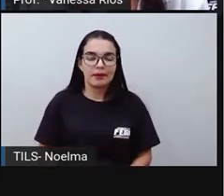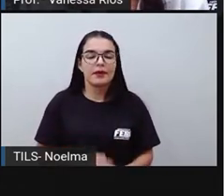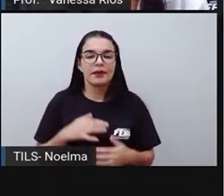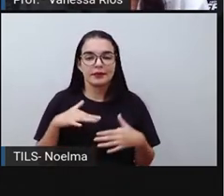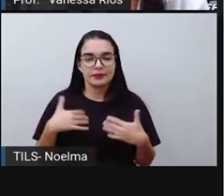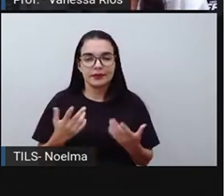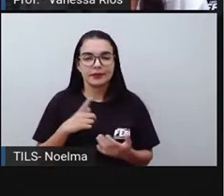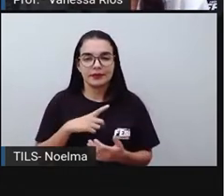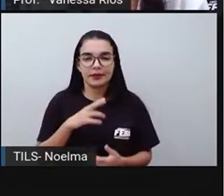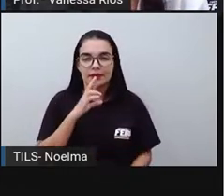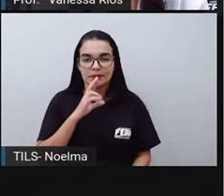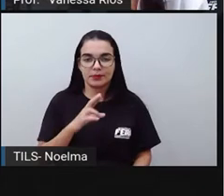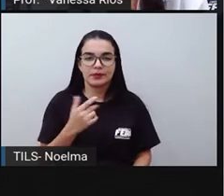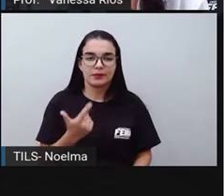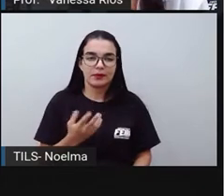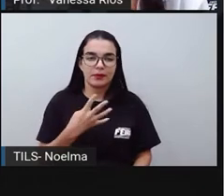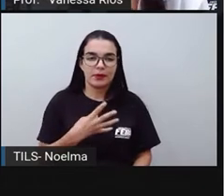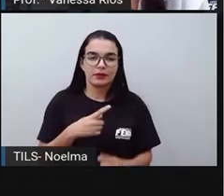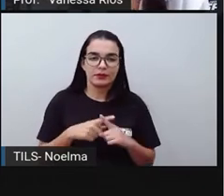resultado.